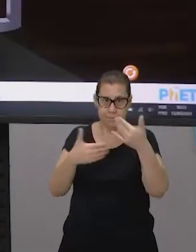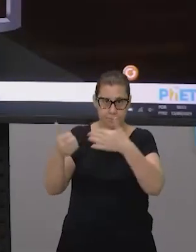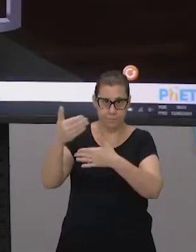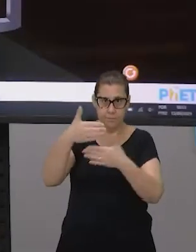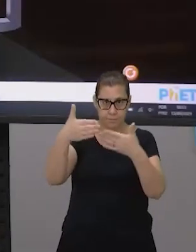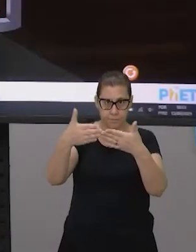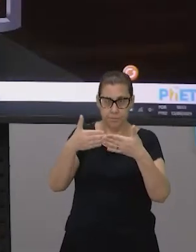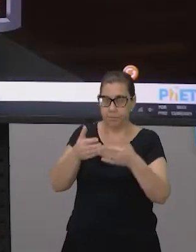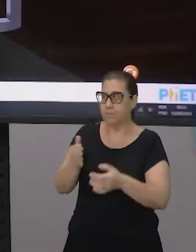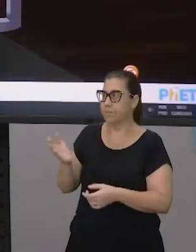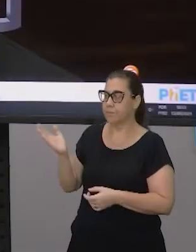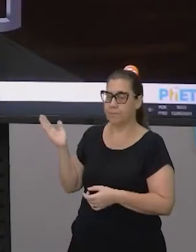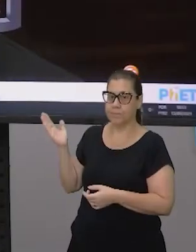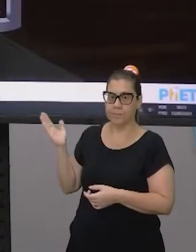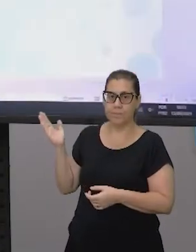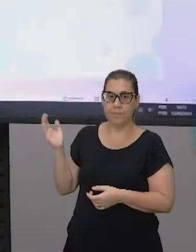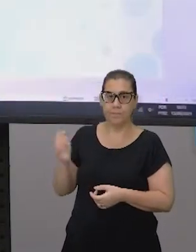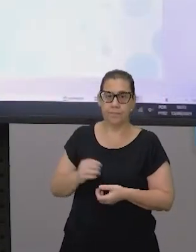favor.